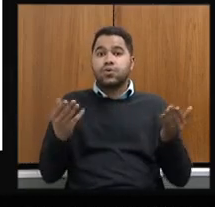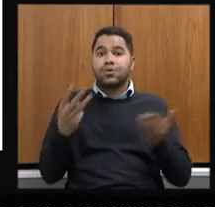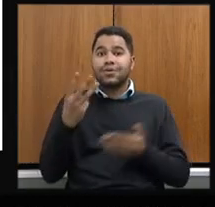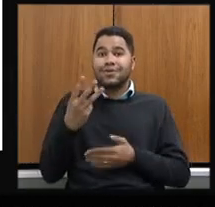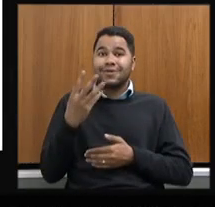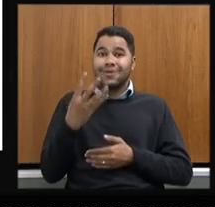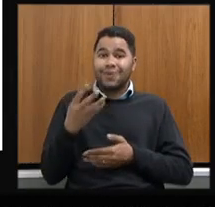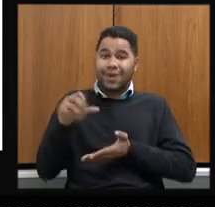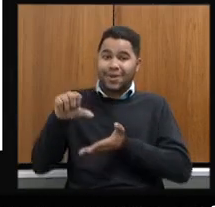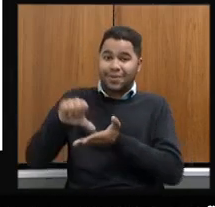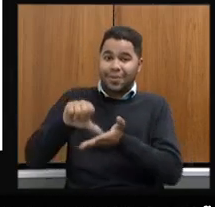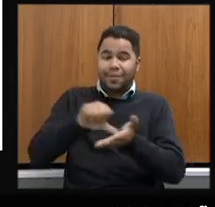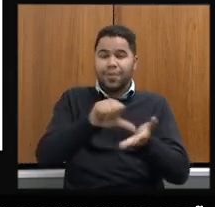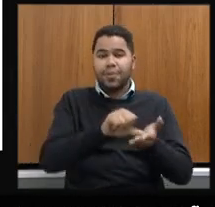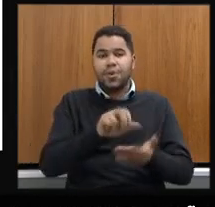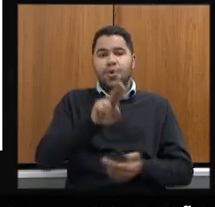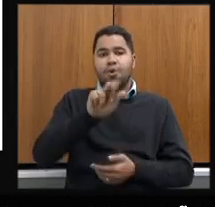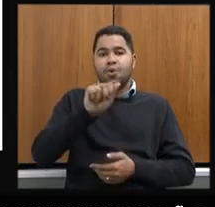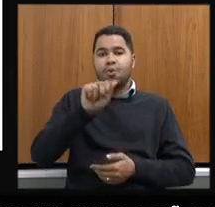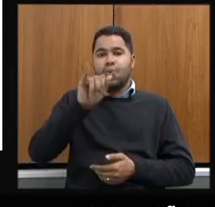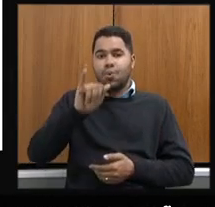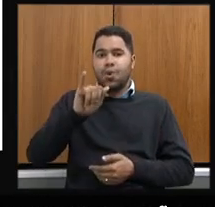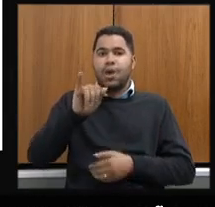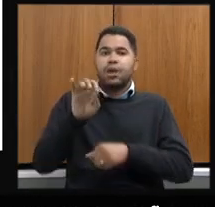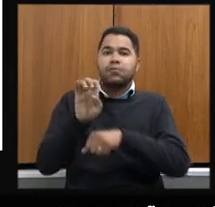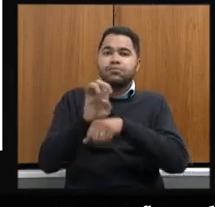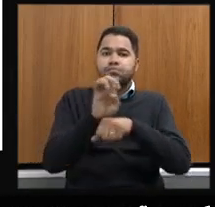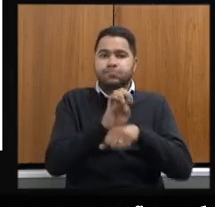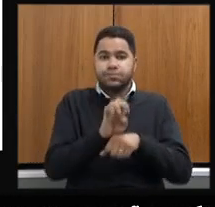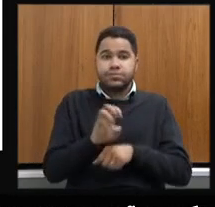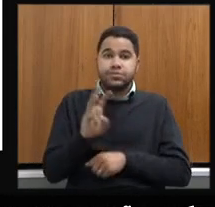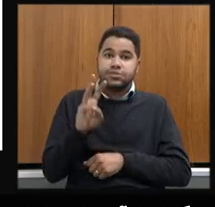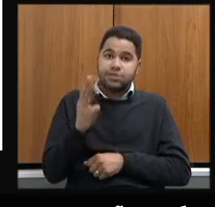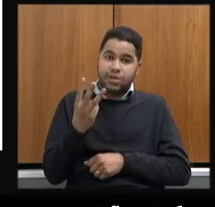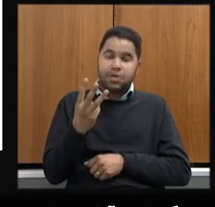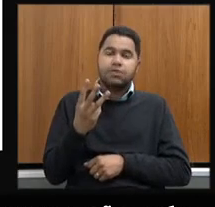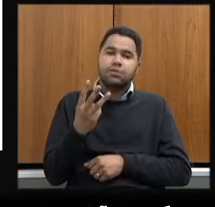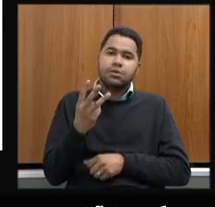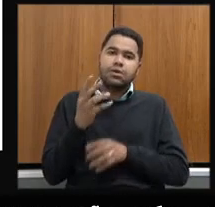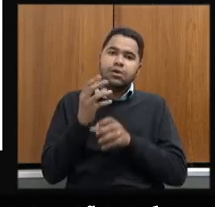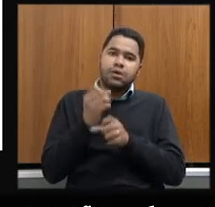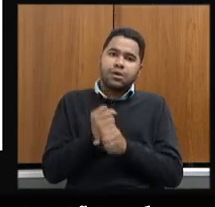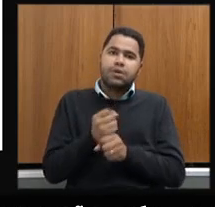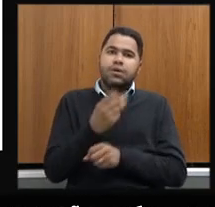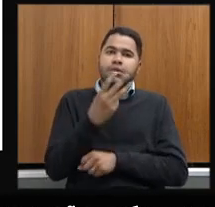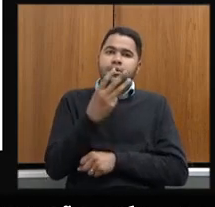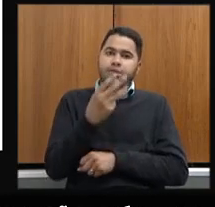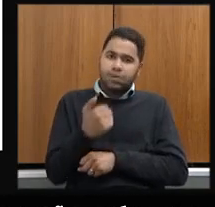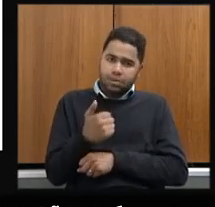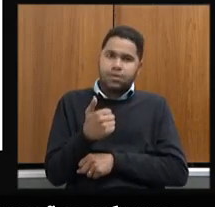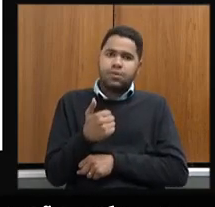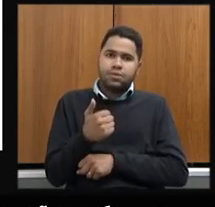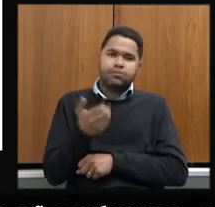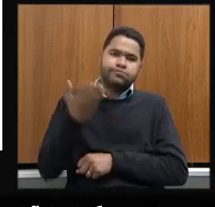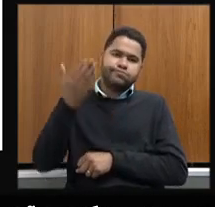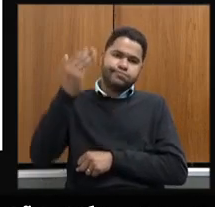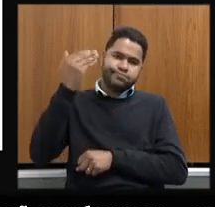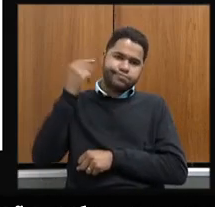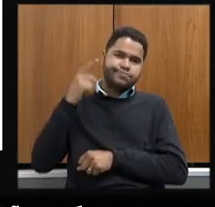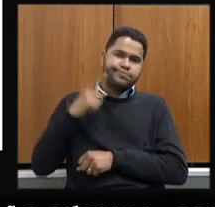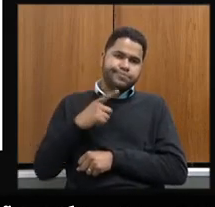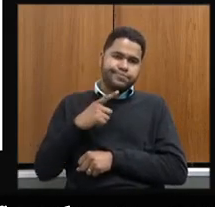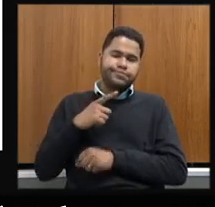34 unidades da UECE no estado essas três unidades somos a 31 unidades que tinhamos